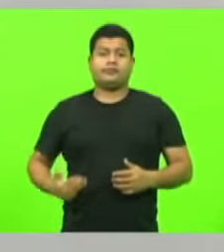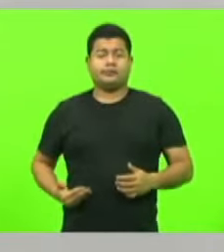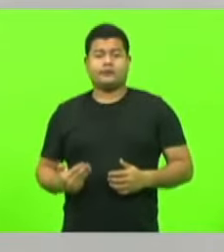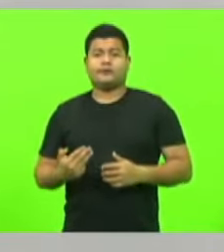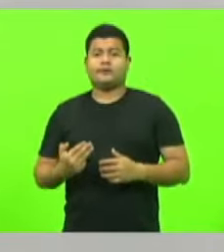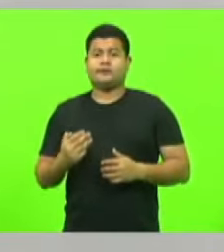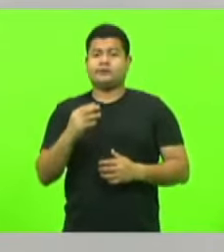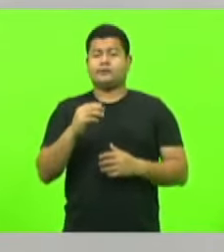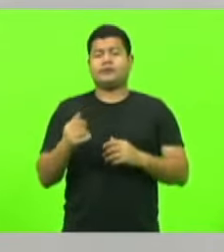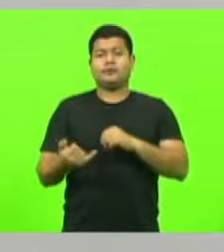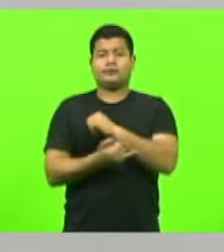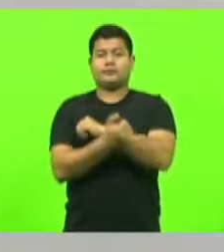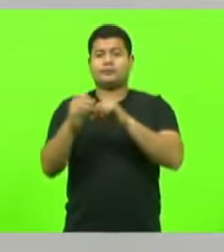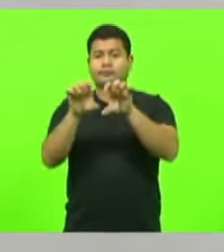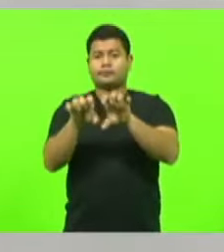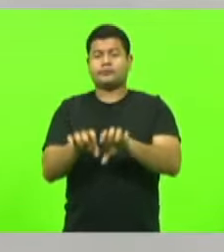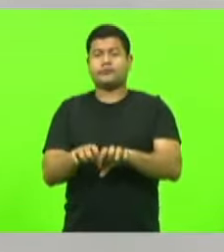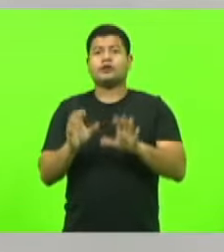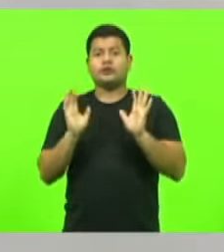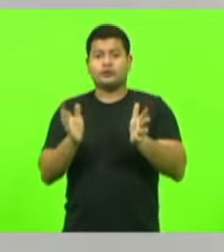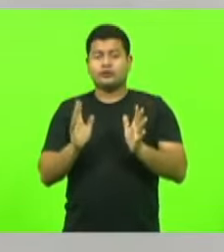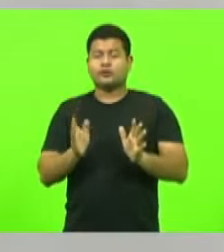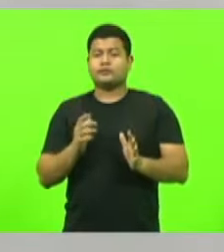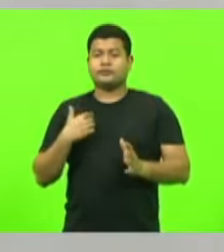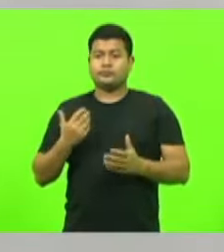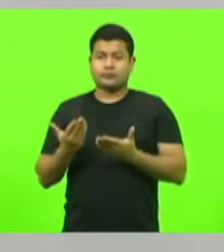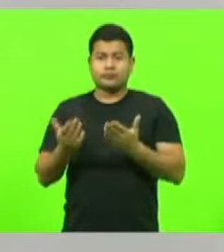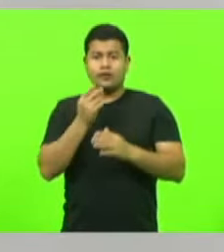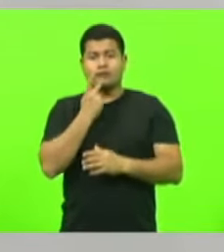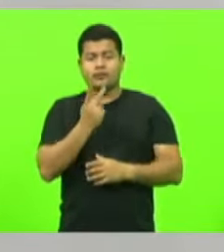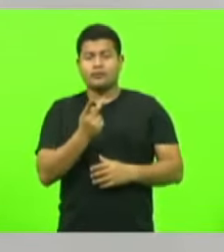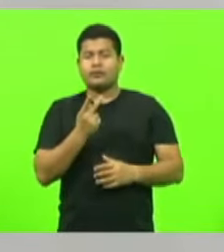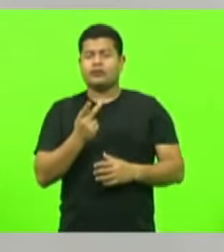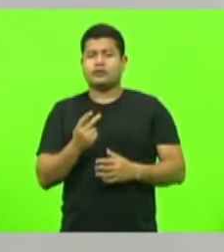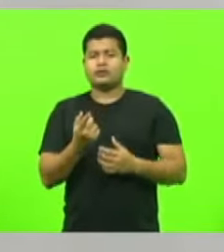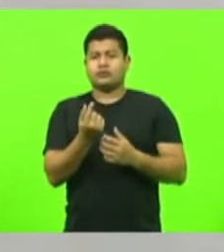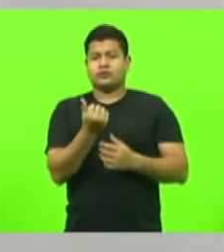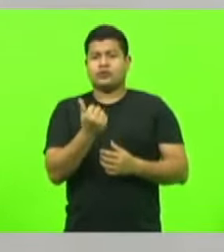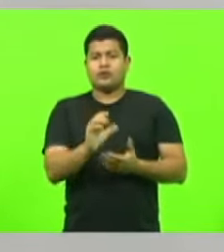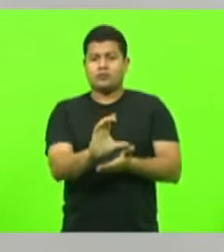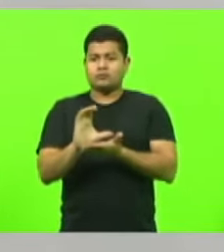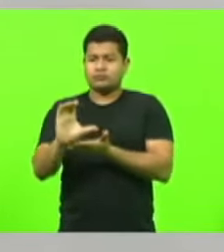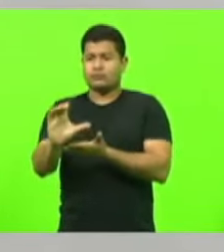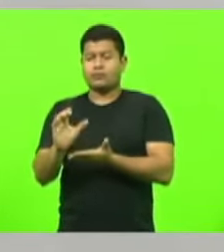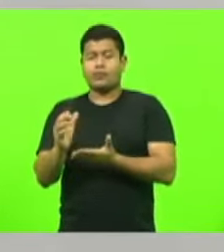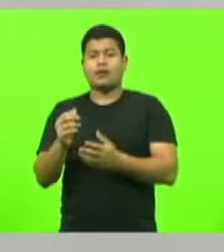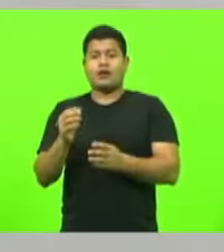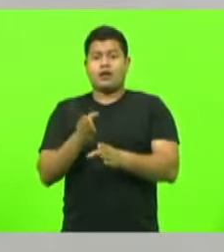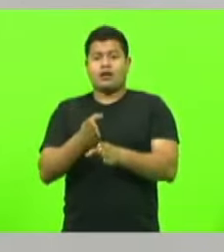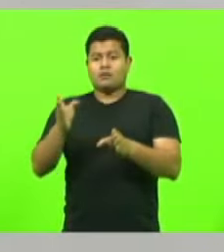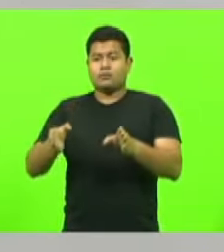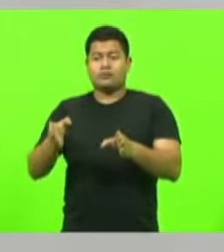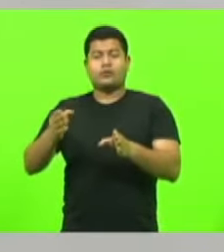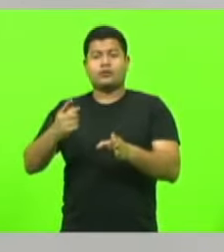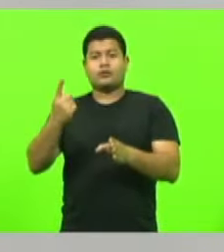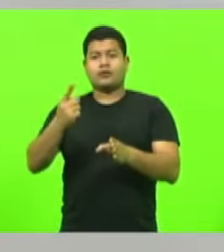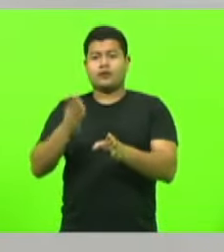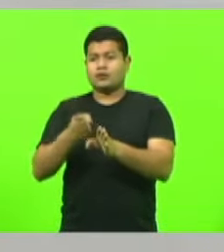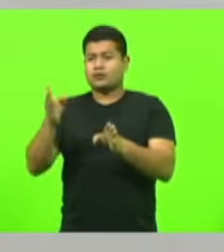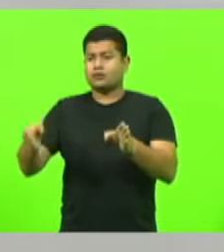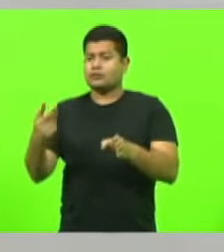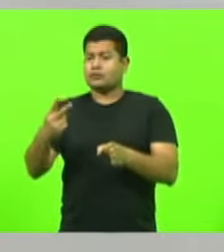dos recursos para o lote 1 e 2, o qual nós aprovamos aqui expressamente. E agora, acabo de sair do